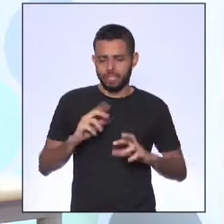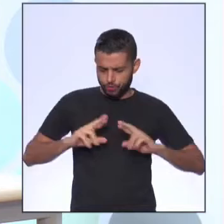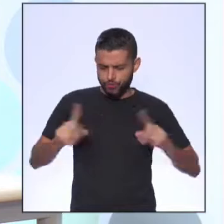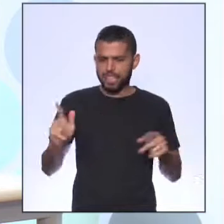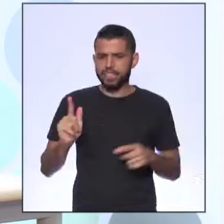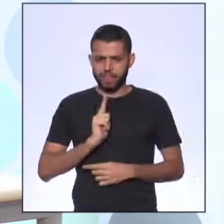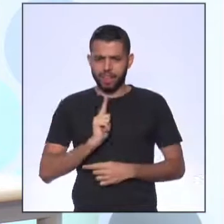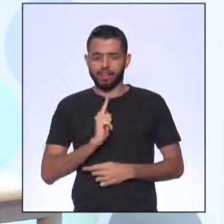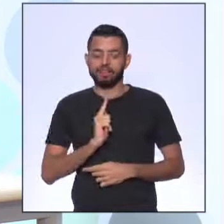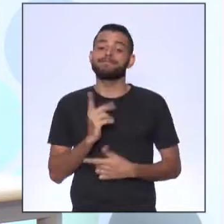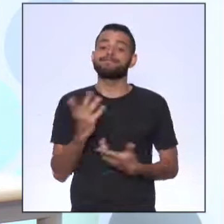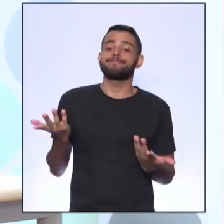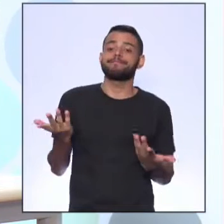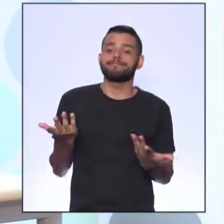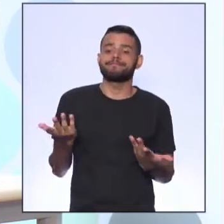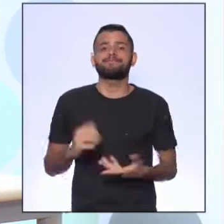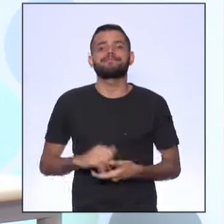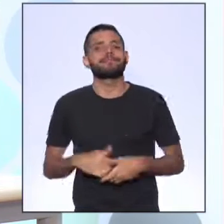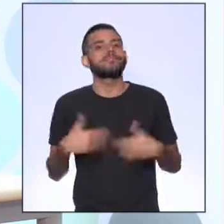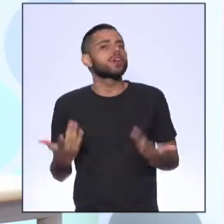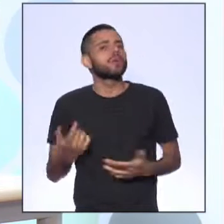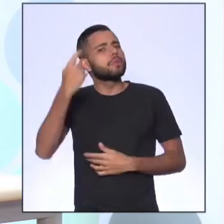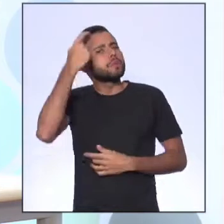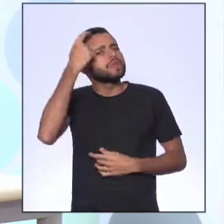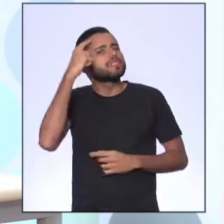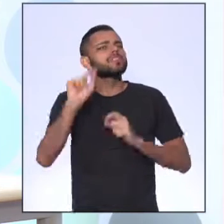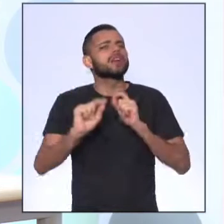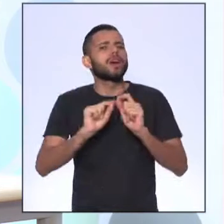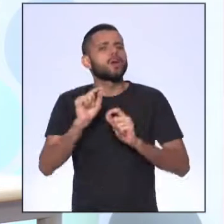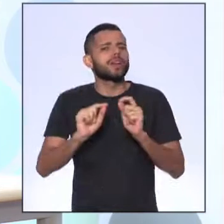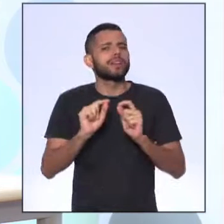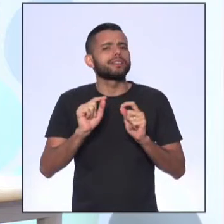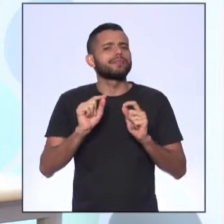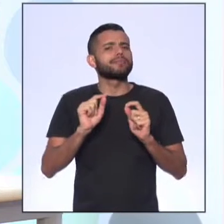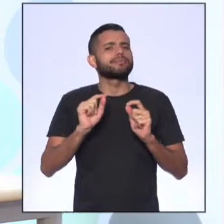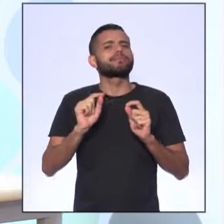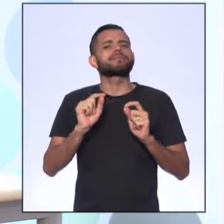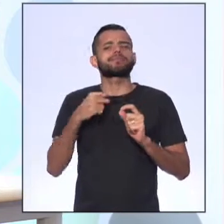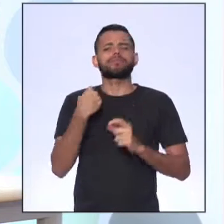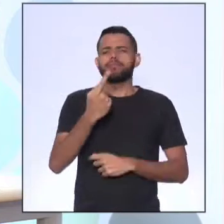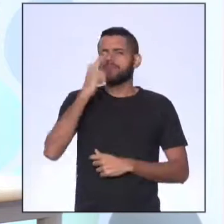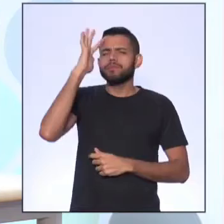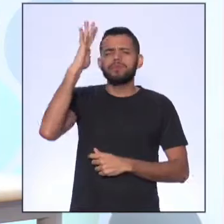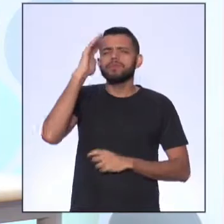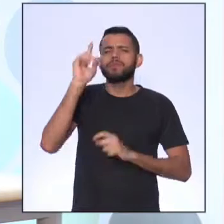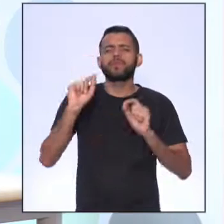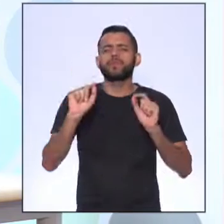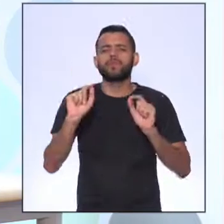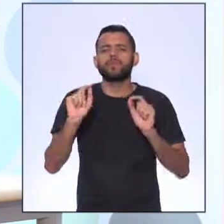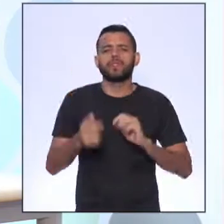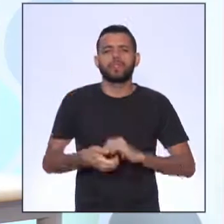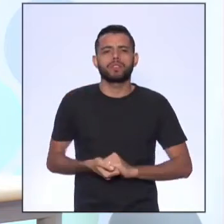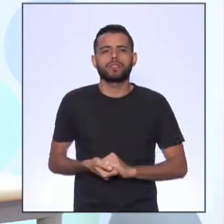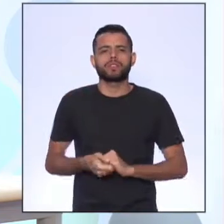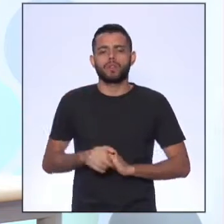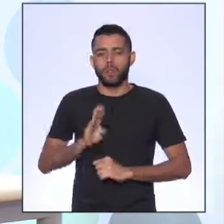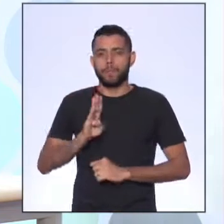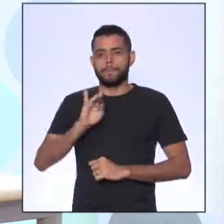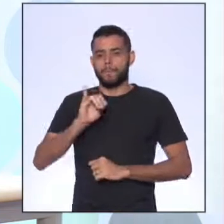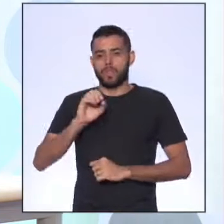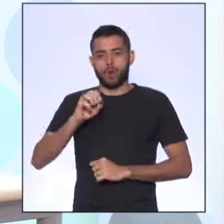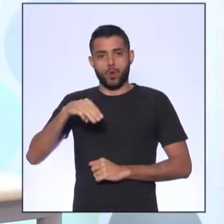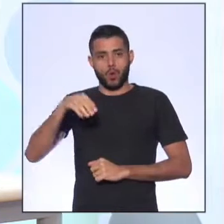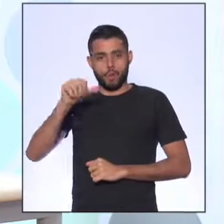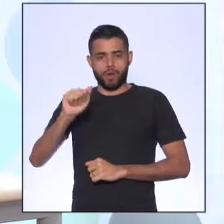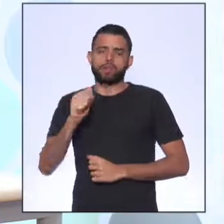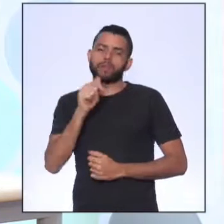eles? Né? Então, vamos pensar e vamos imaginar o seguinte. Né? Em um bioma, como a